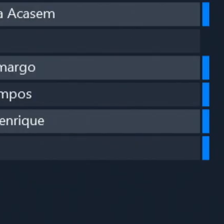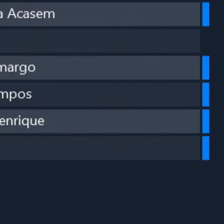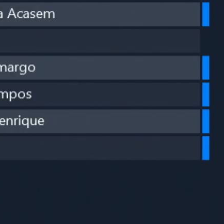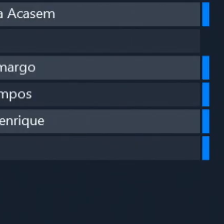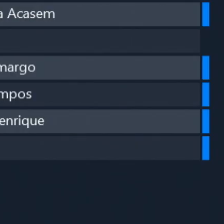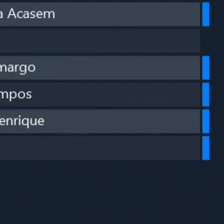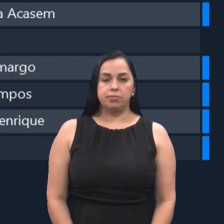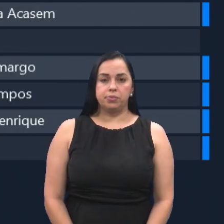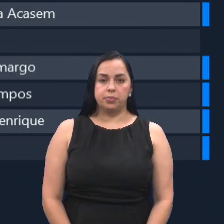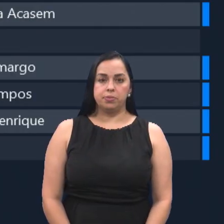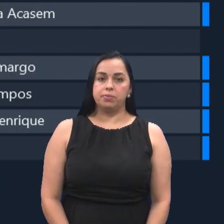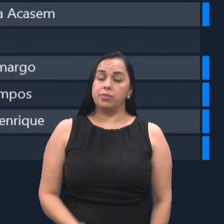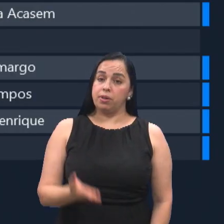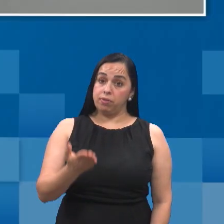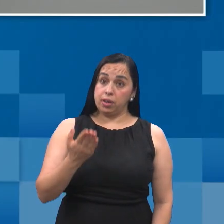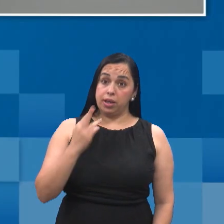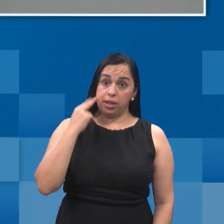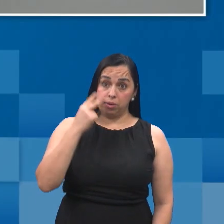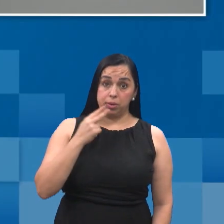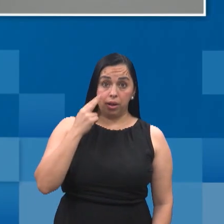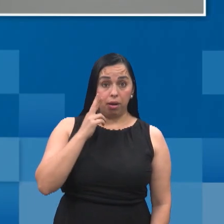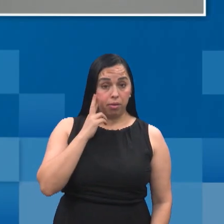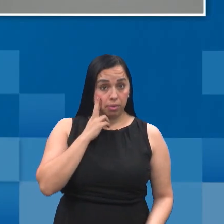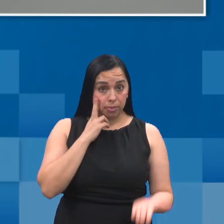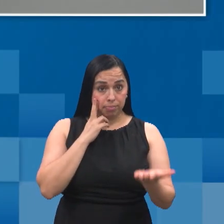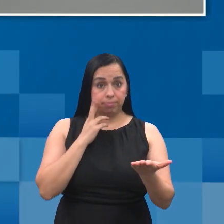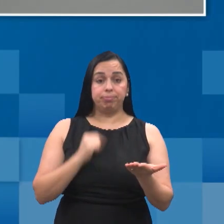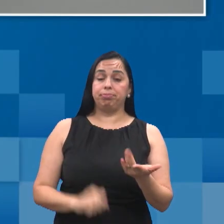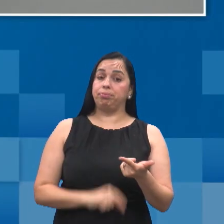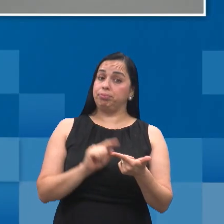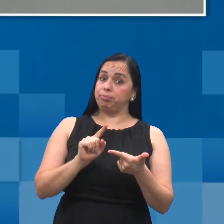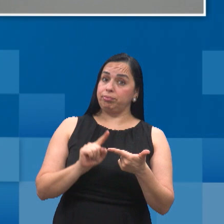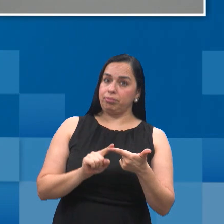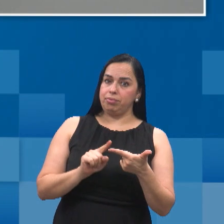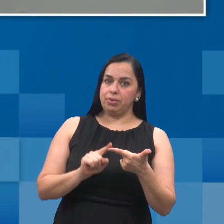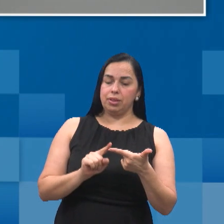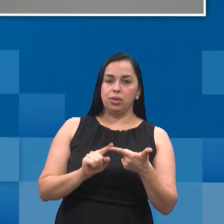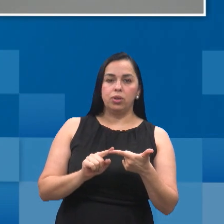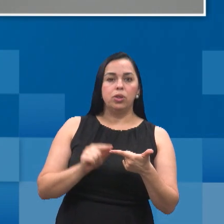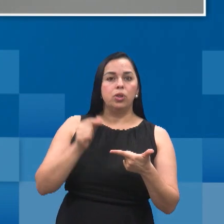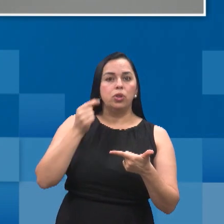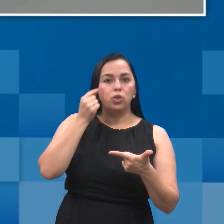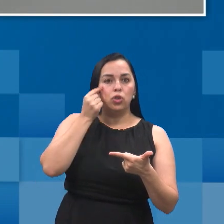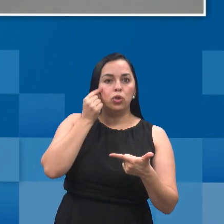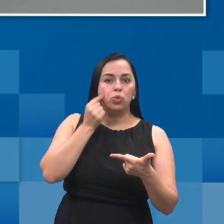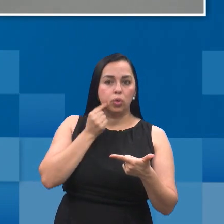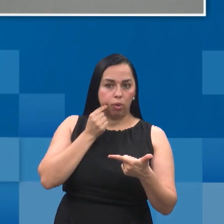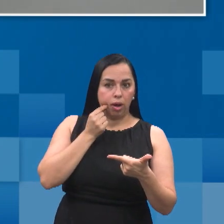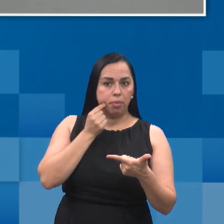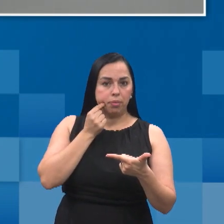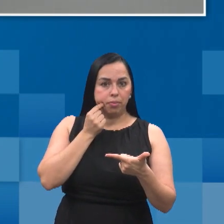Vereador Renato Santiago. Vereador Gilson Campos.